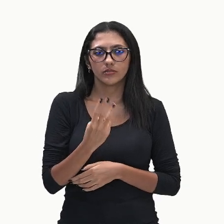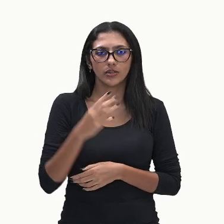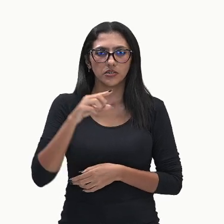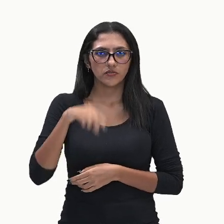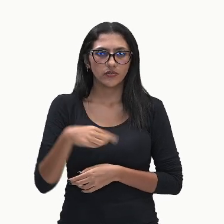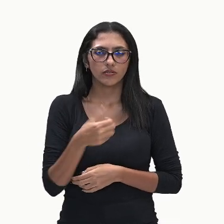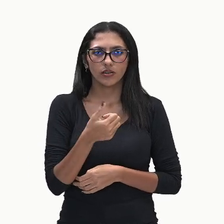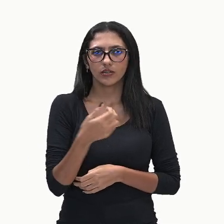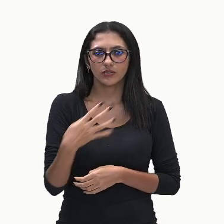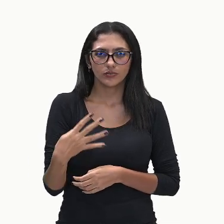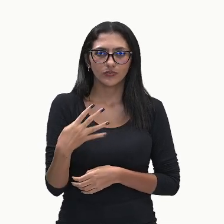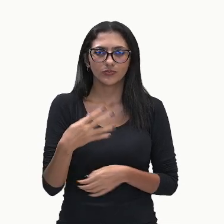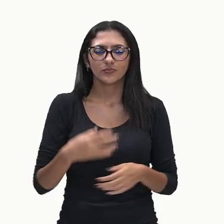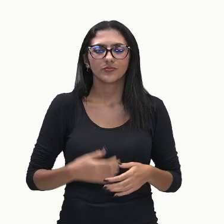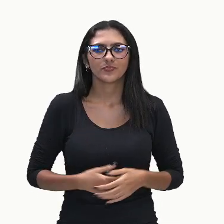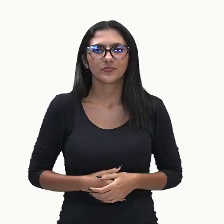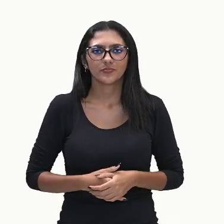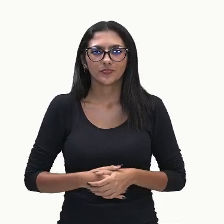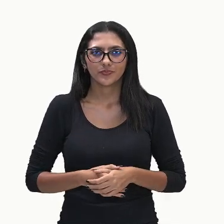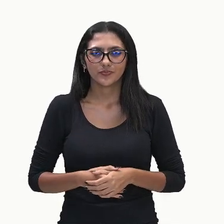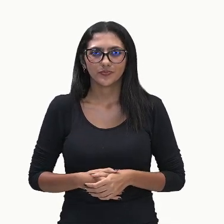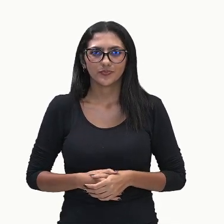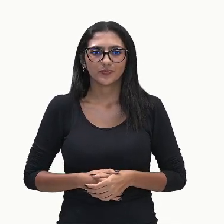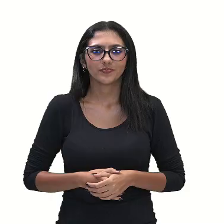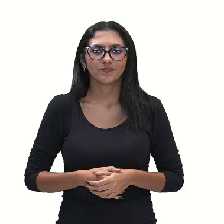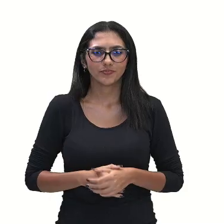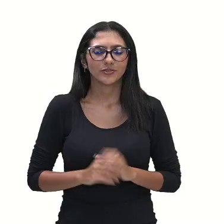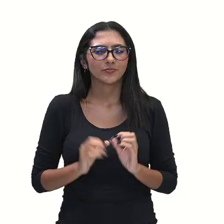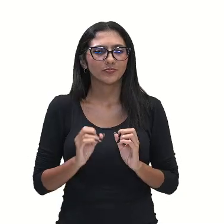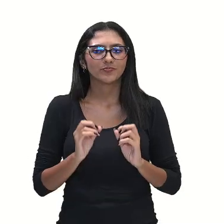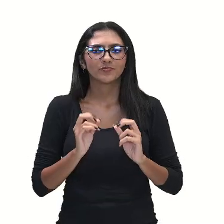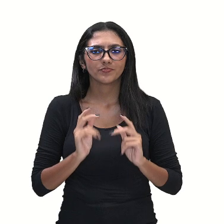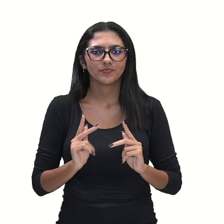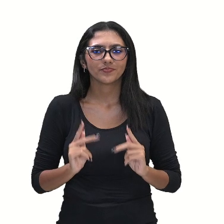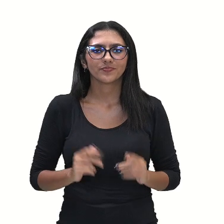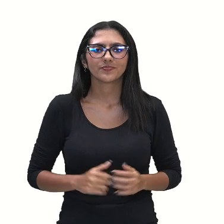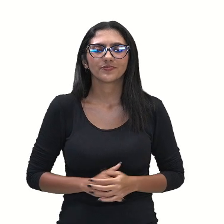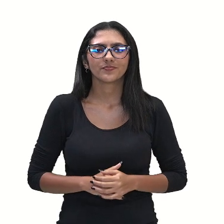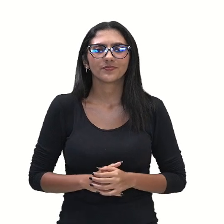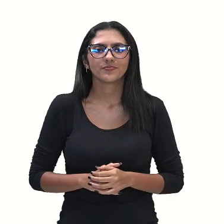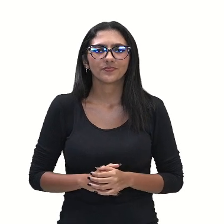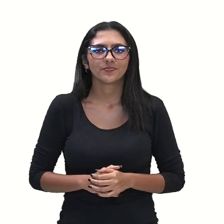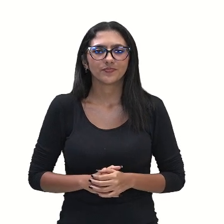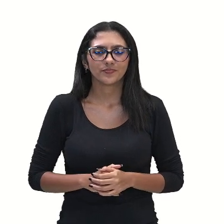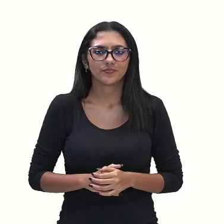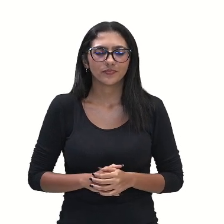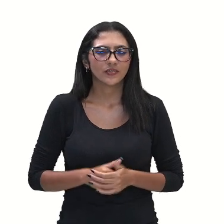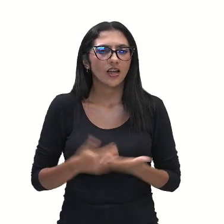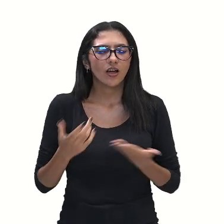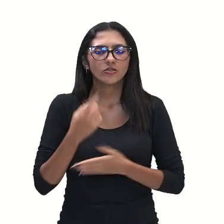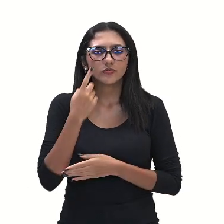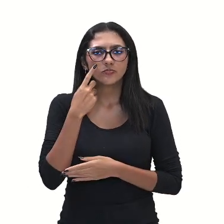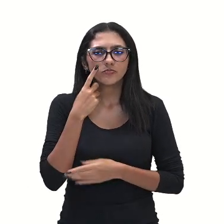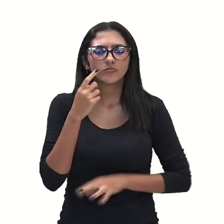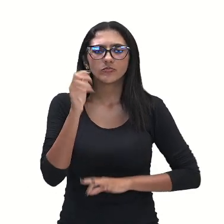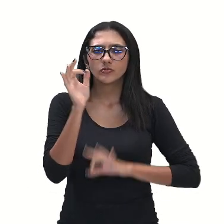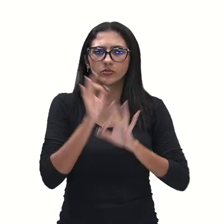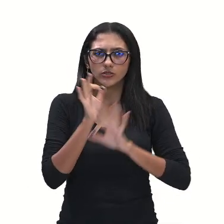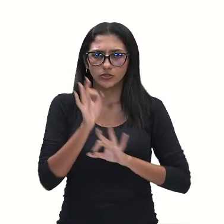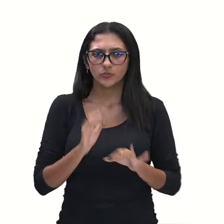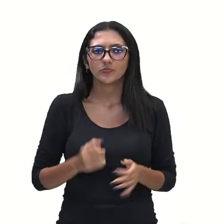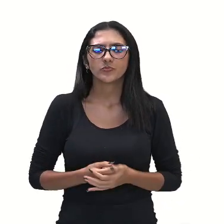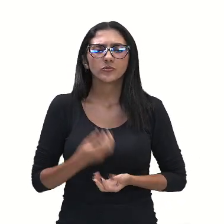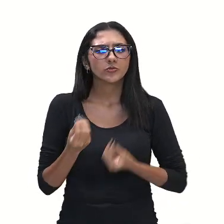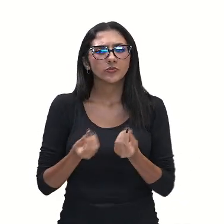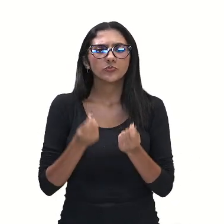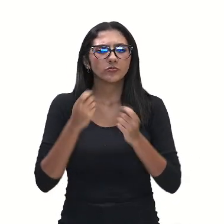3,14, tá bom? Beleza? Ok, vamos lá então. Horas, para que a gente possa